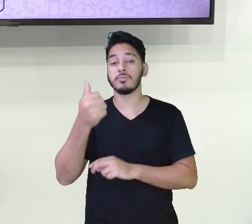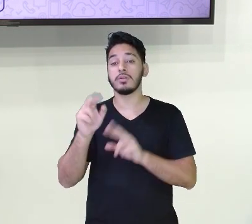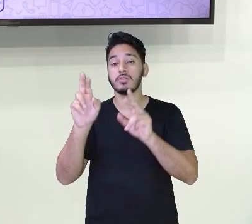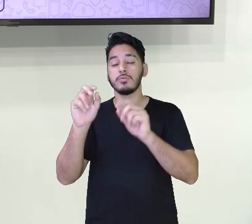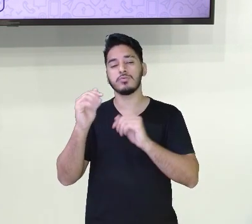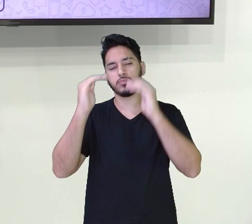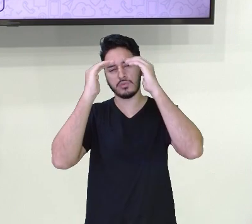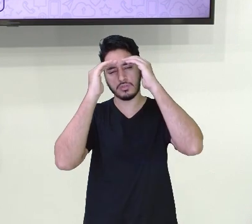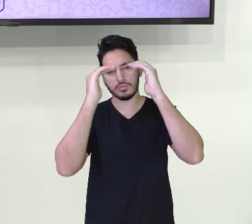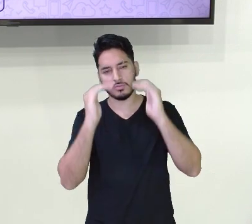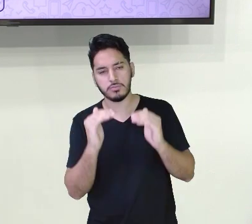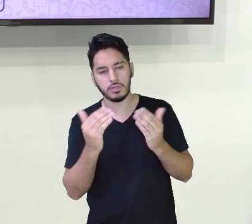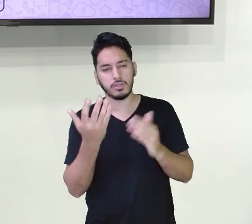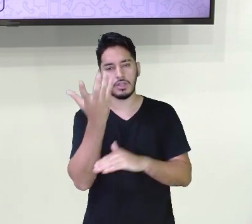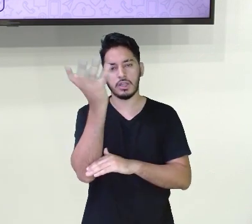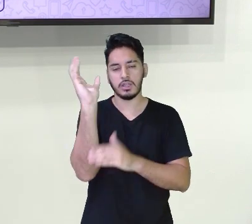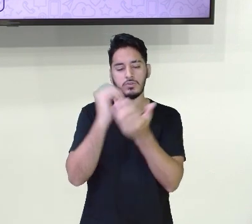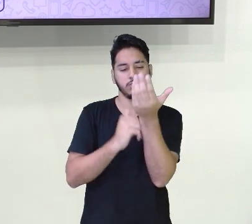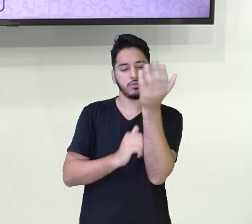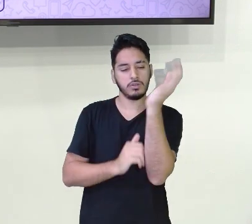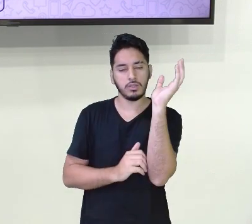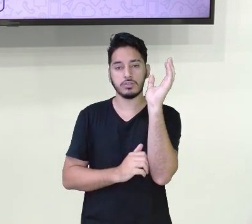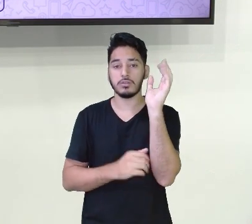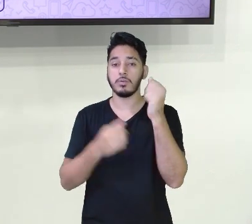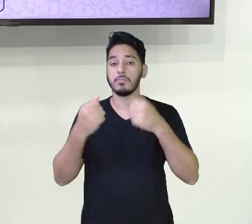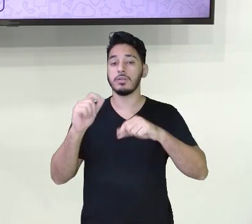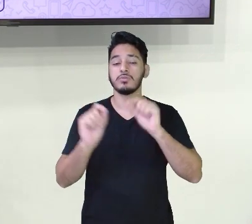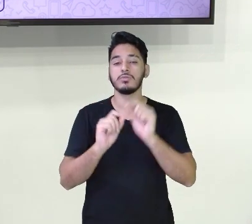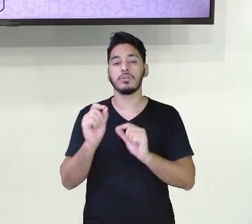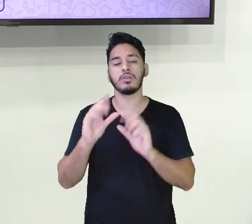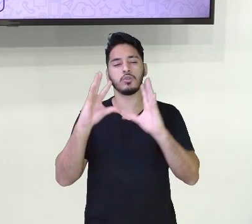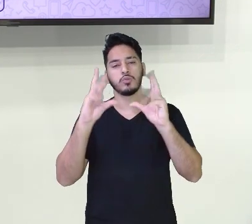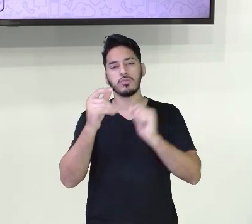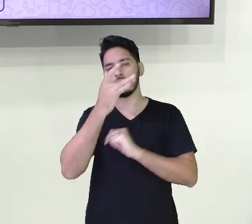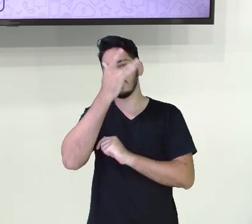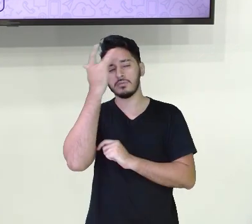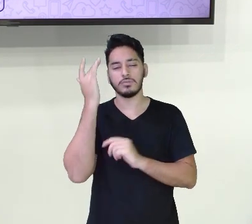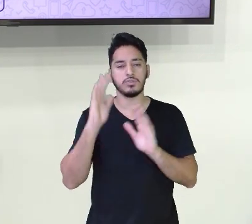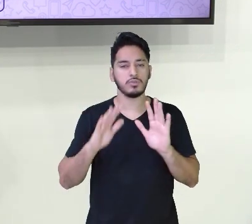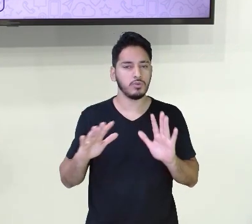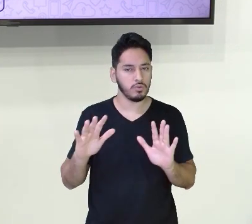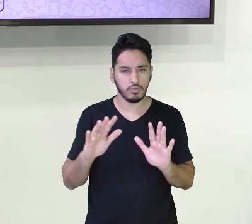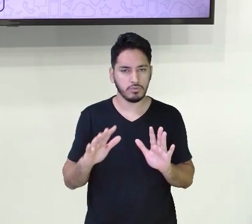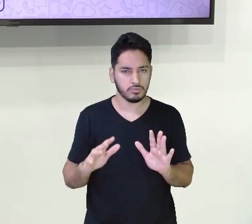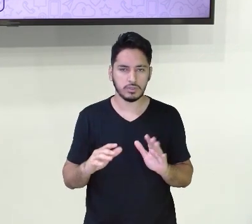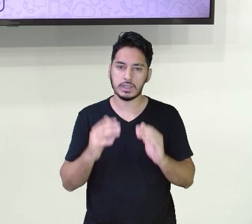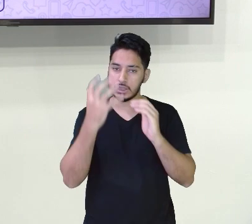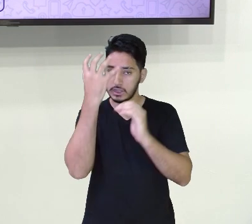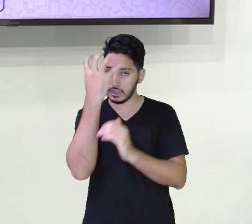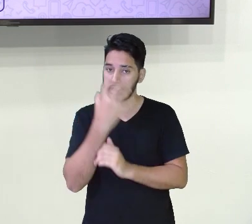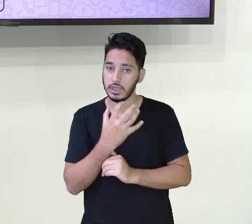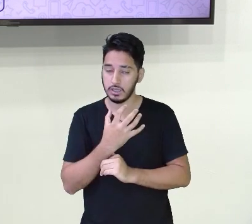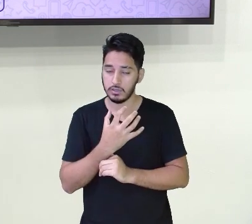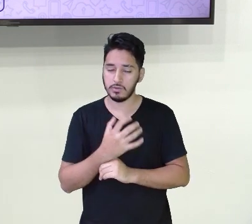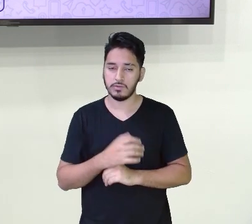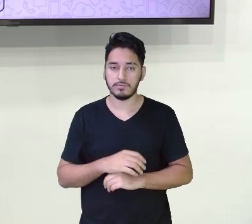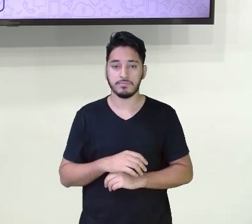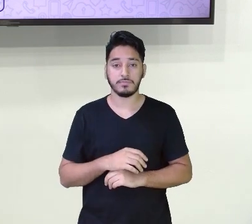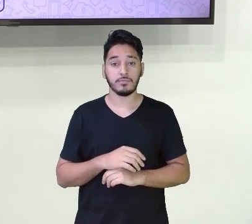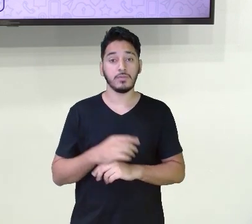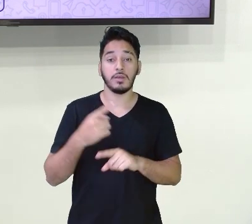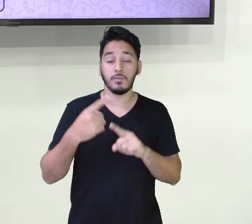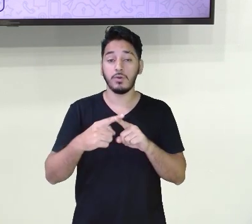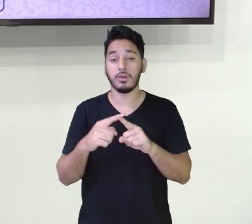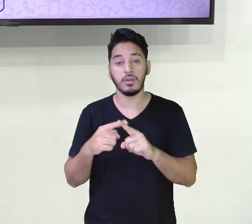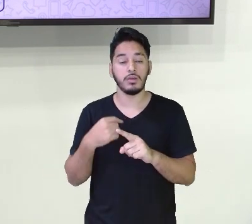questão do respeito à natureza, que deve partir de todas as pessoas, né? Na verdade, isso é uma questão muito séria, e porque